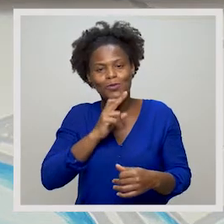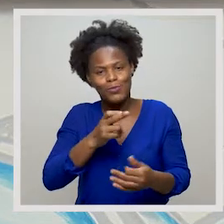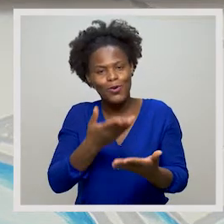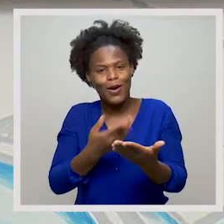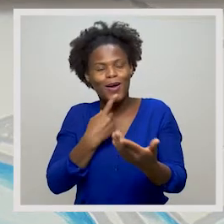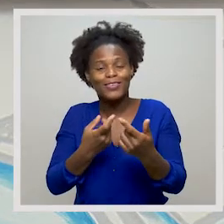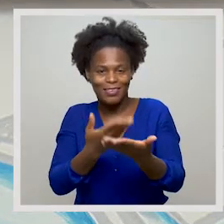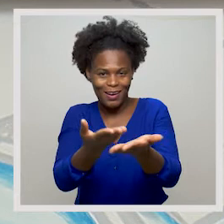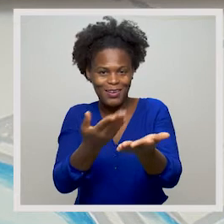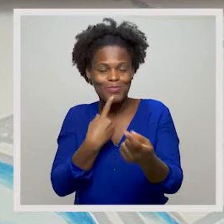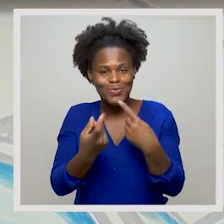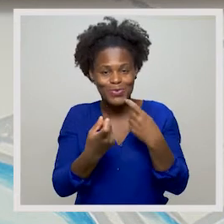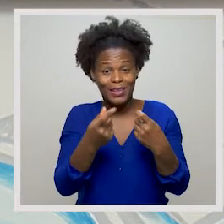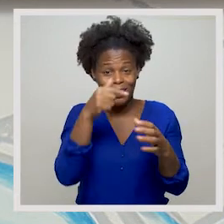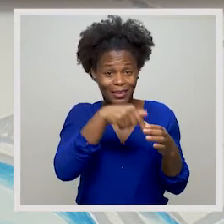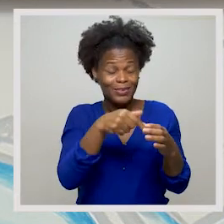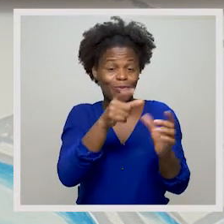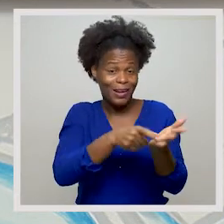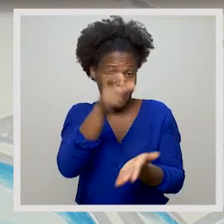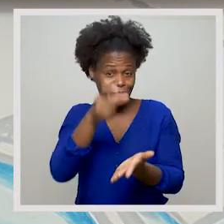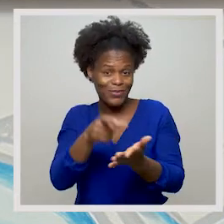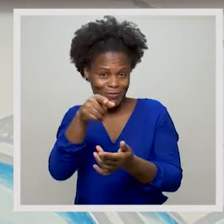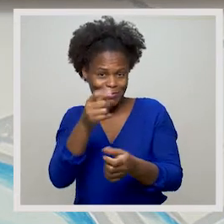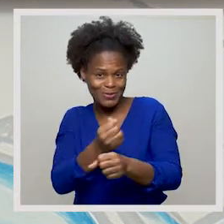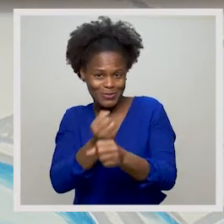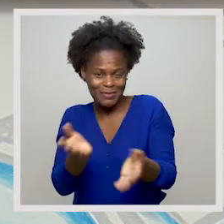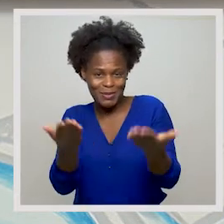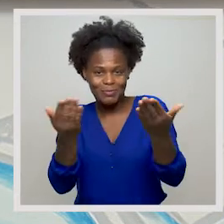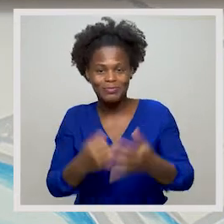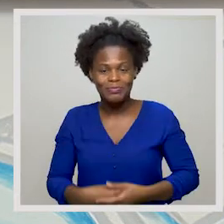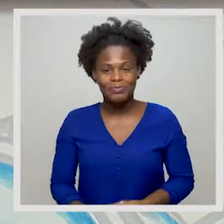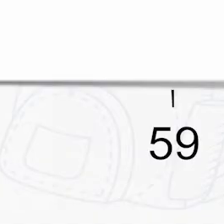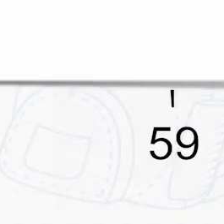responder essas perguntas de acordo com o nosso gráfico. Vamos trabalhar.